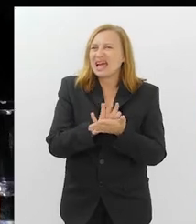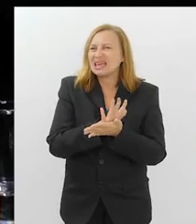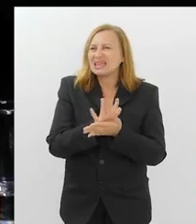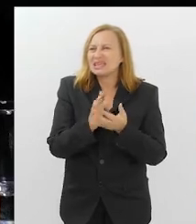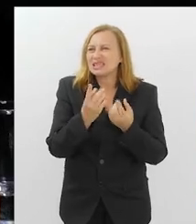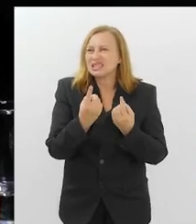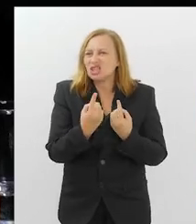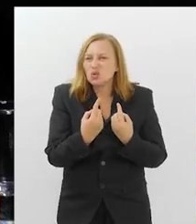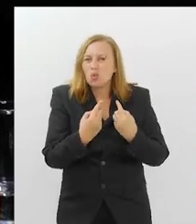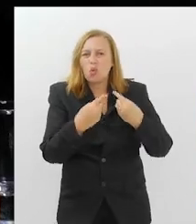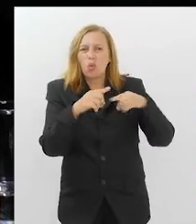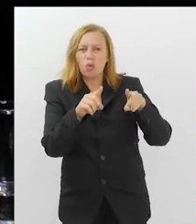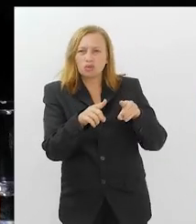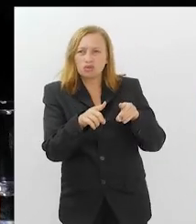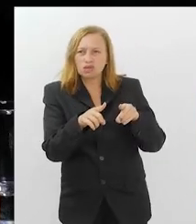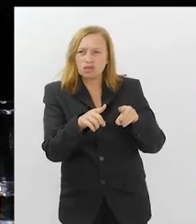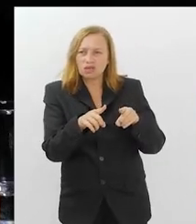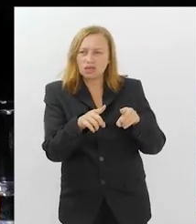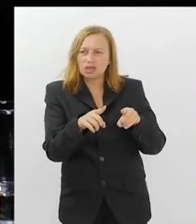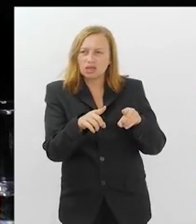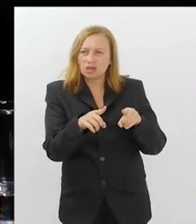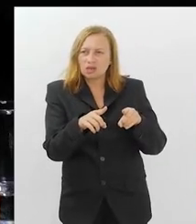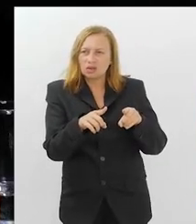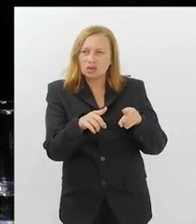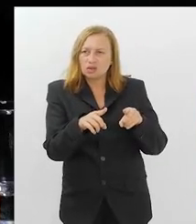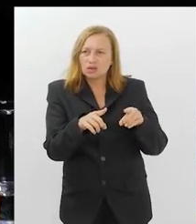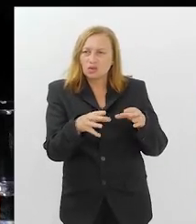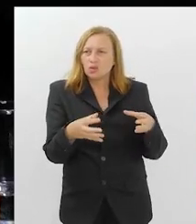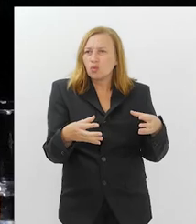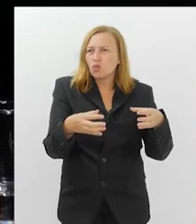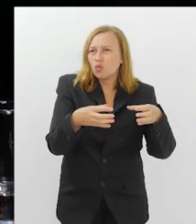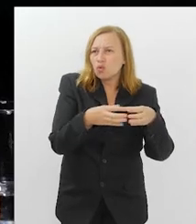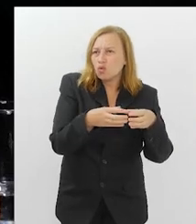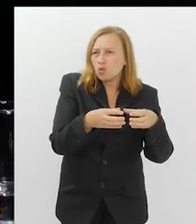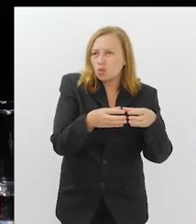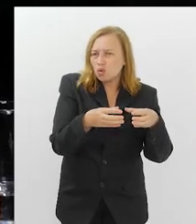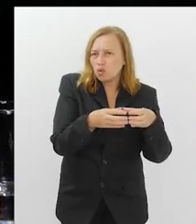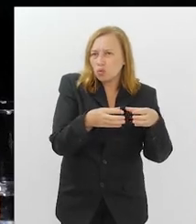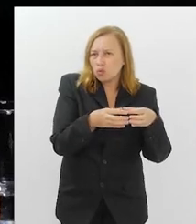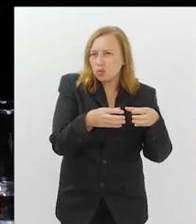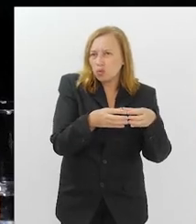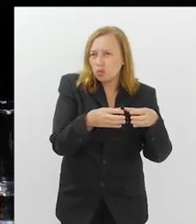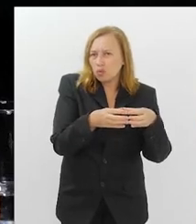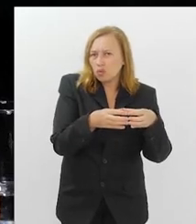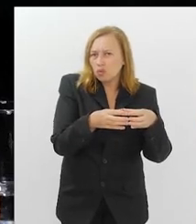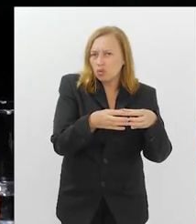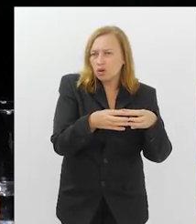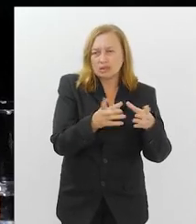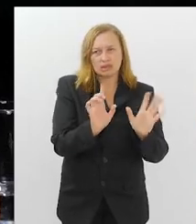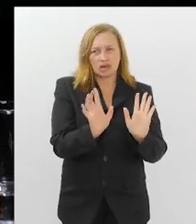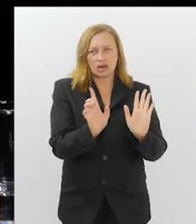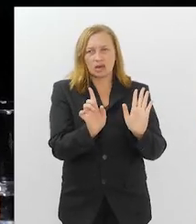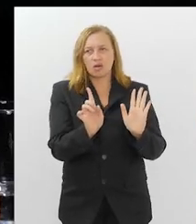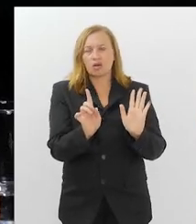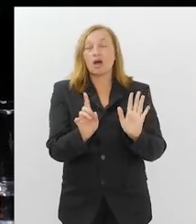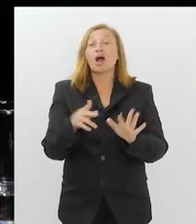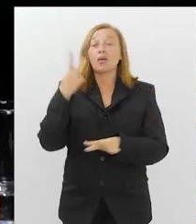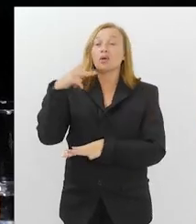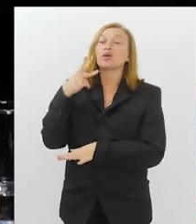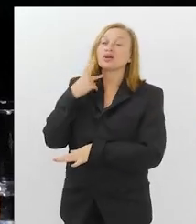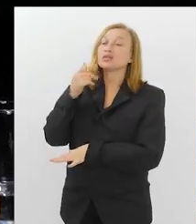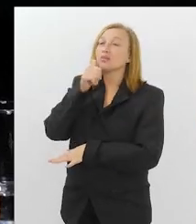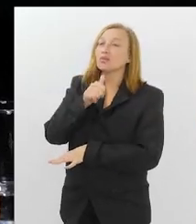de sobrepor a função da Comissão Permanente de Mulheres, que trata de mérito, né?